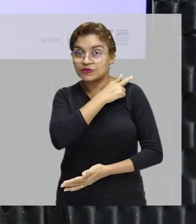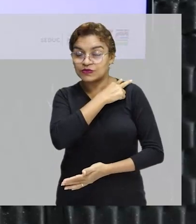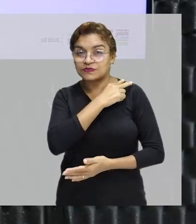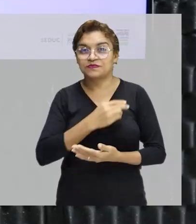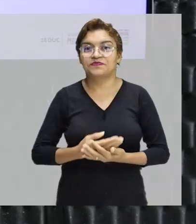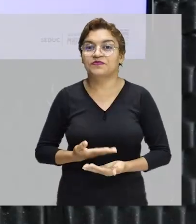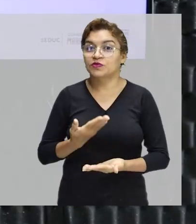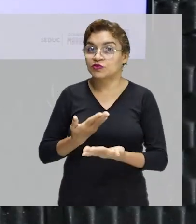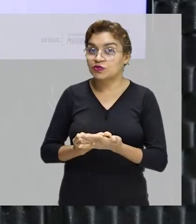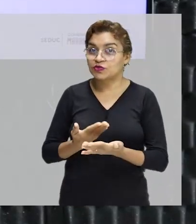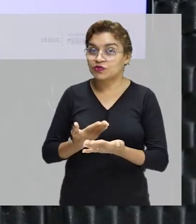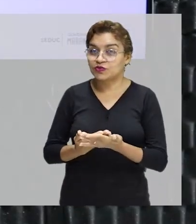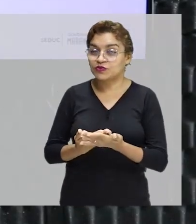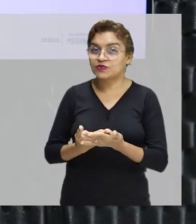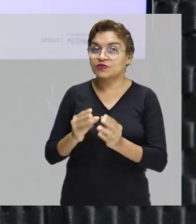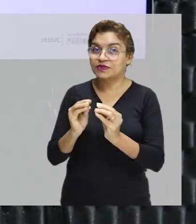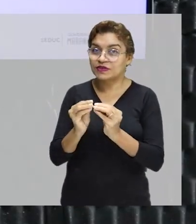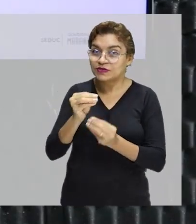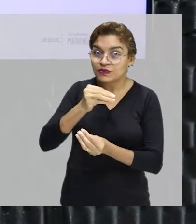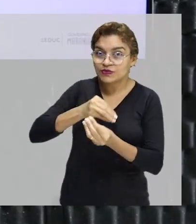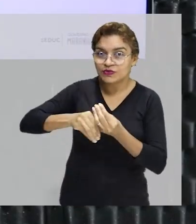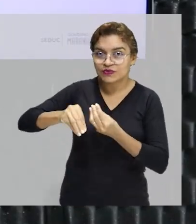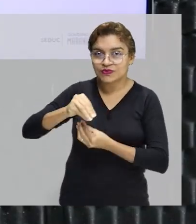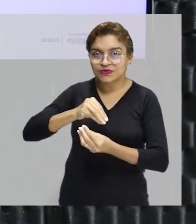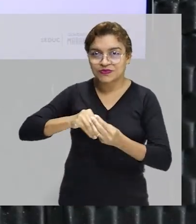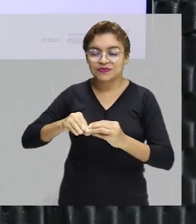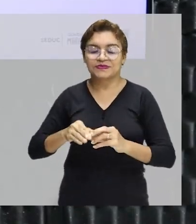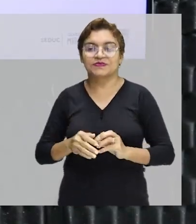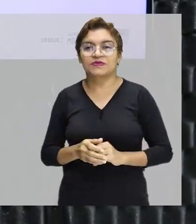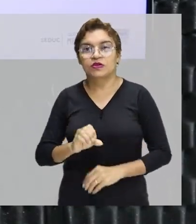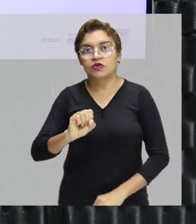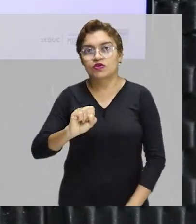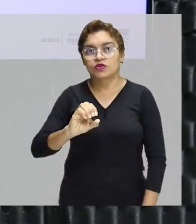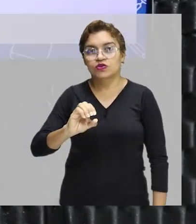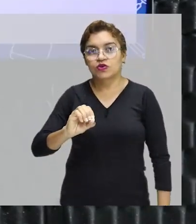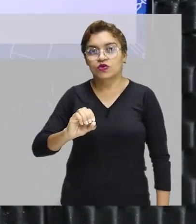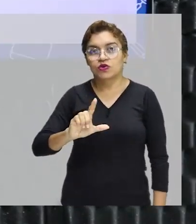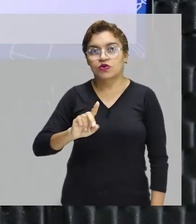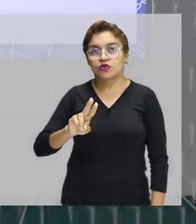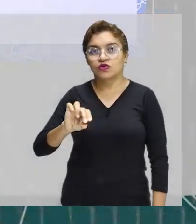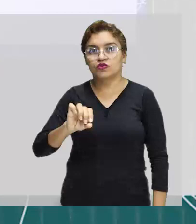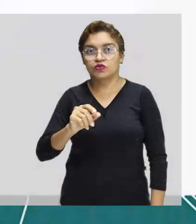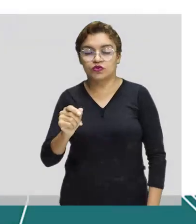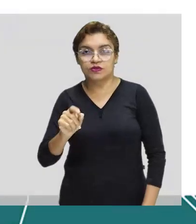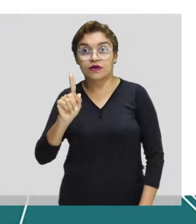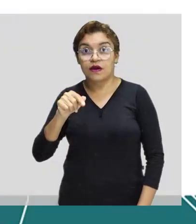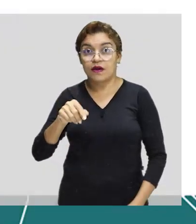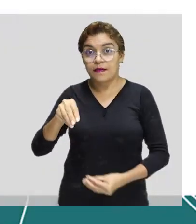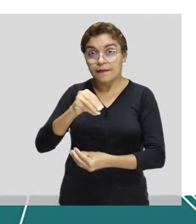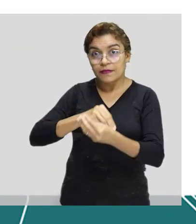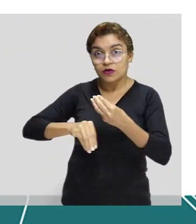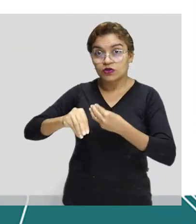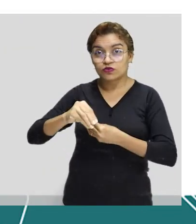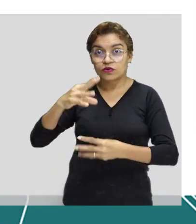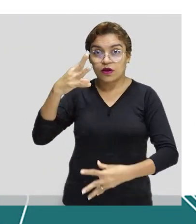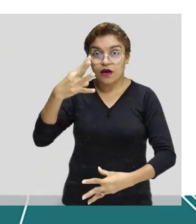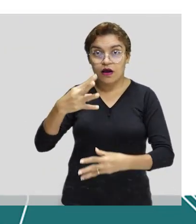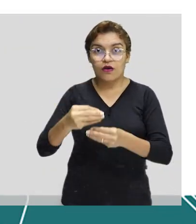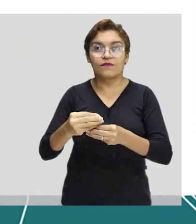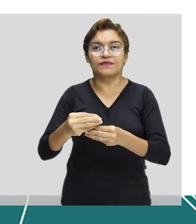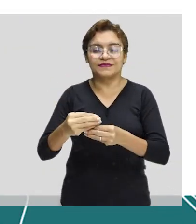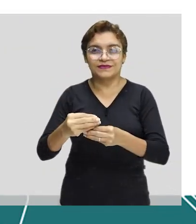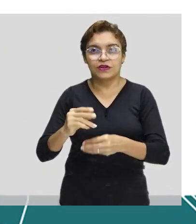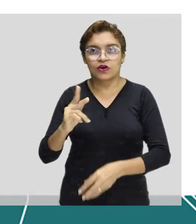das soluções. Tudo bem? Lembrando que as soluções são misturas homogêneas.